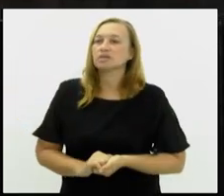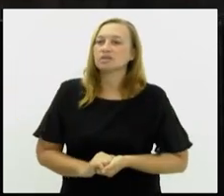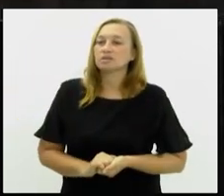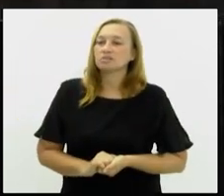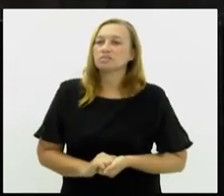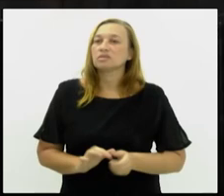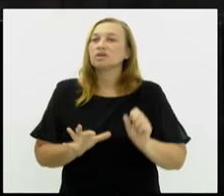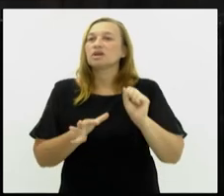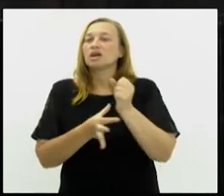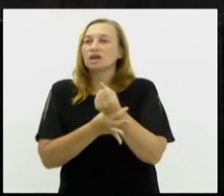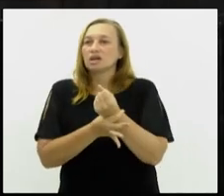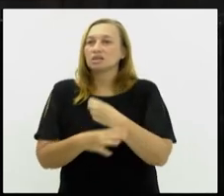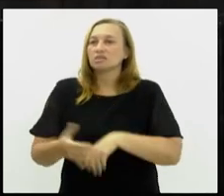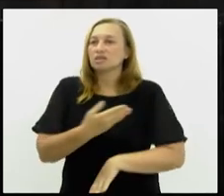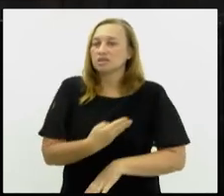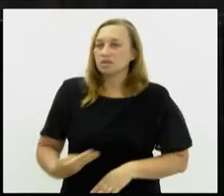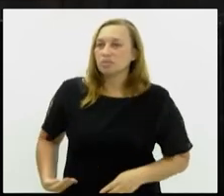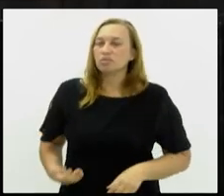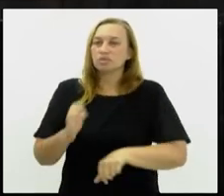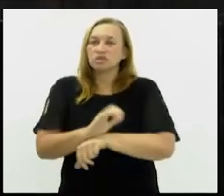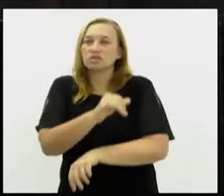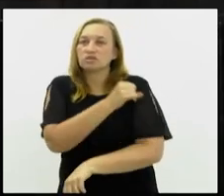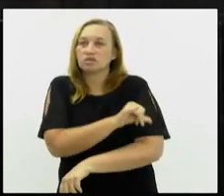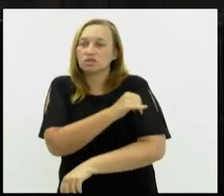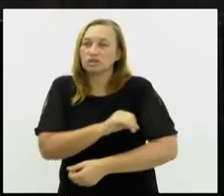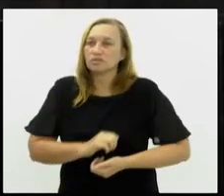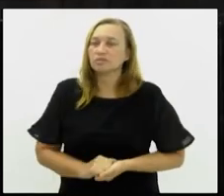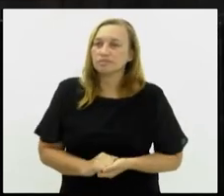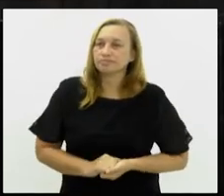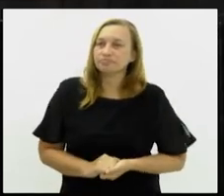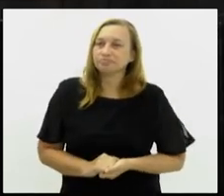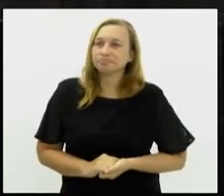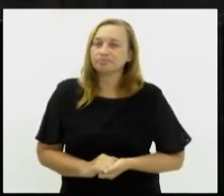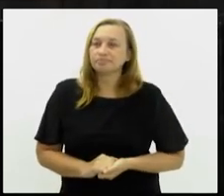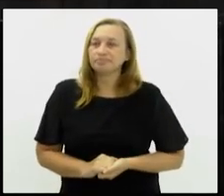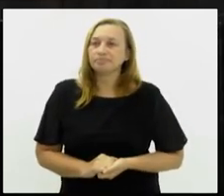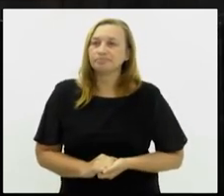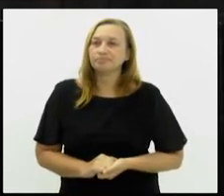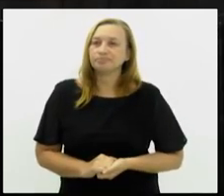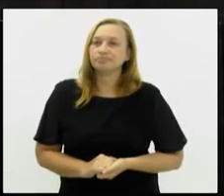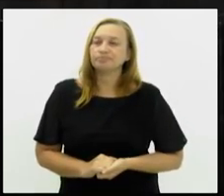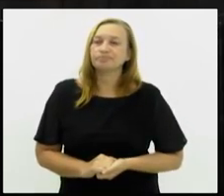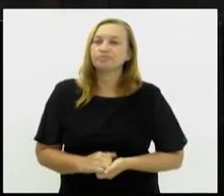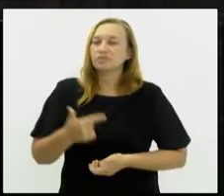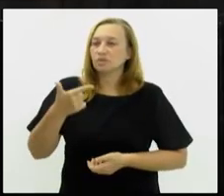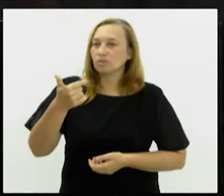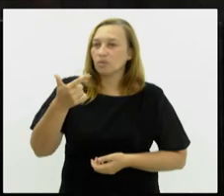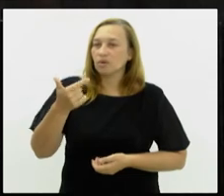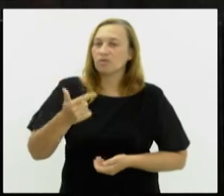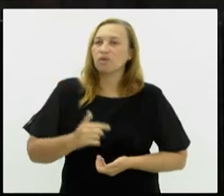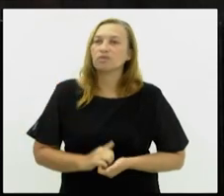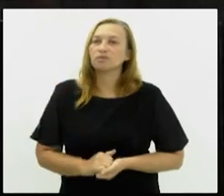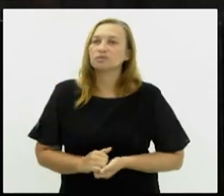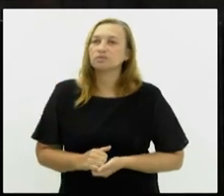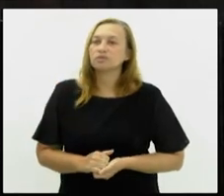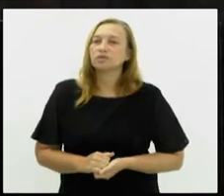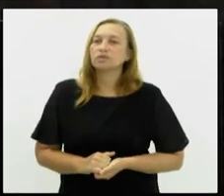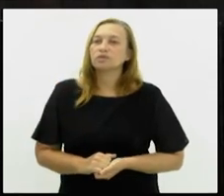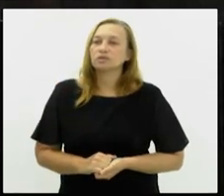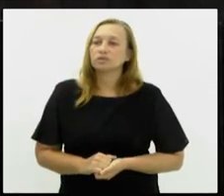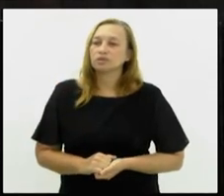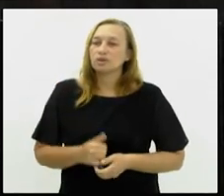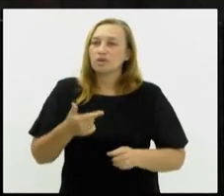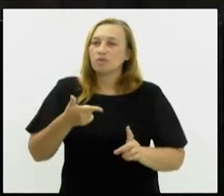da segurança pública do Estado do Rio de Janeiro, com a munição utilizada, inclusive desviada,